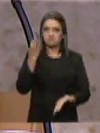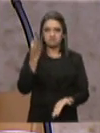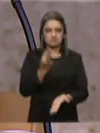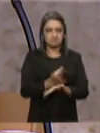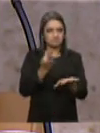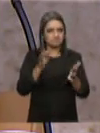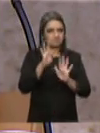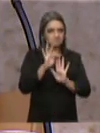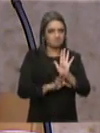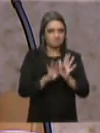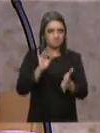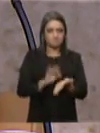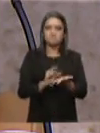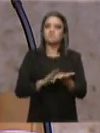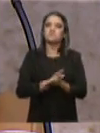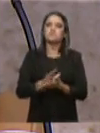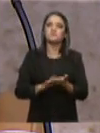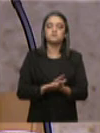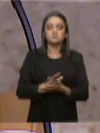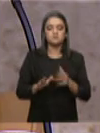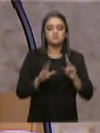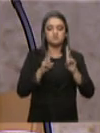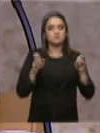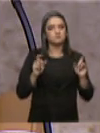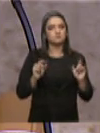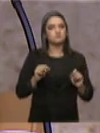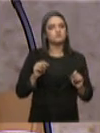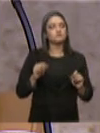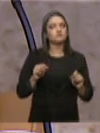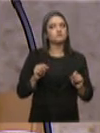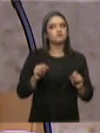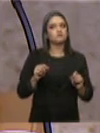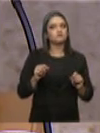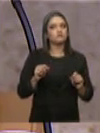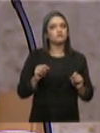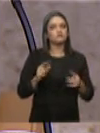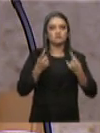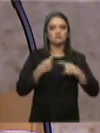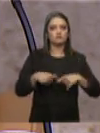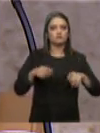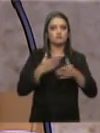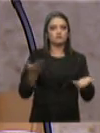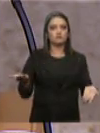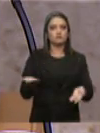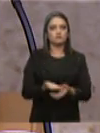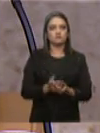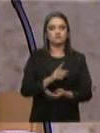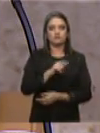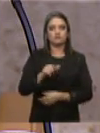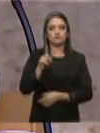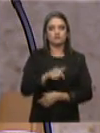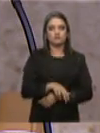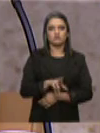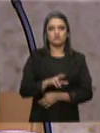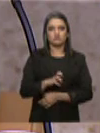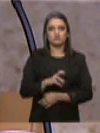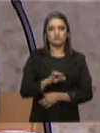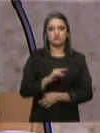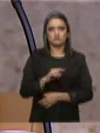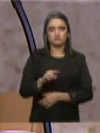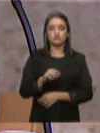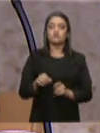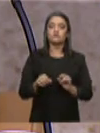sentido de que seria indispensável a ação rescisória para fazer cessar